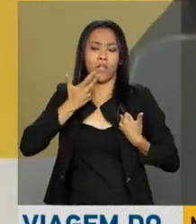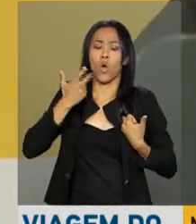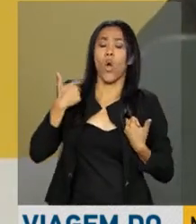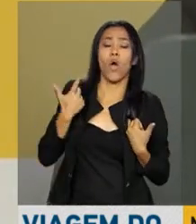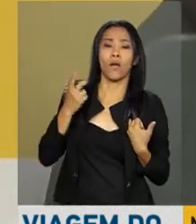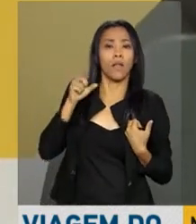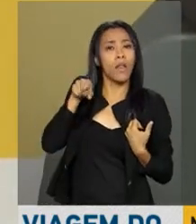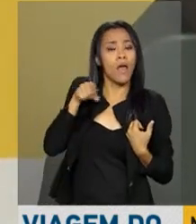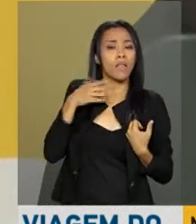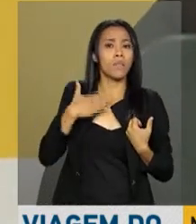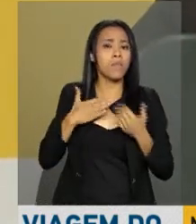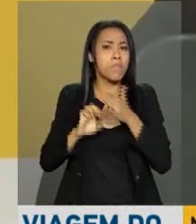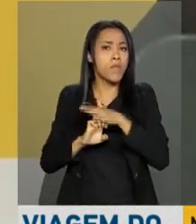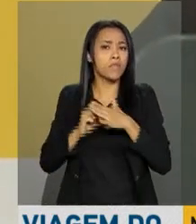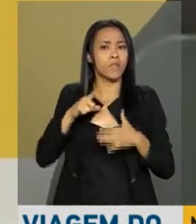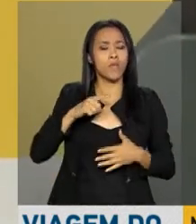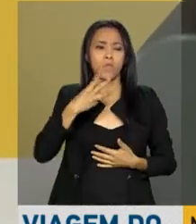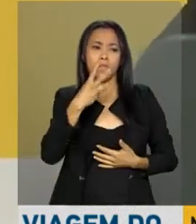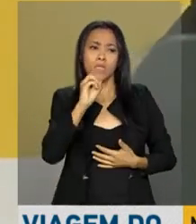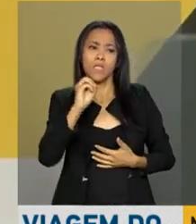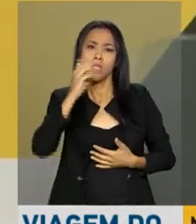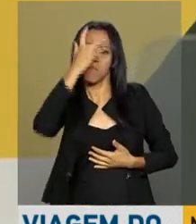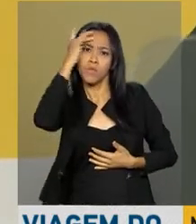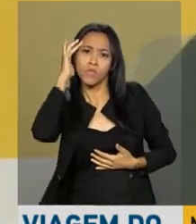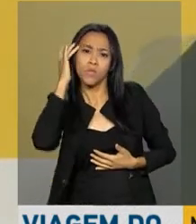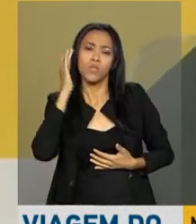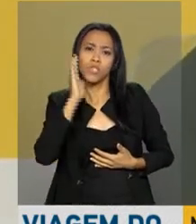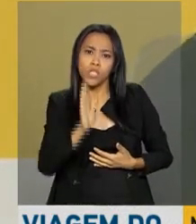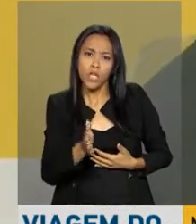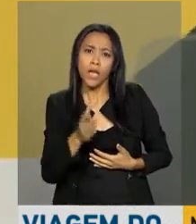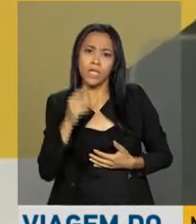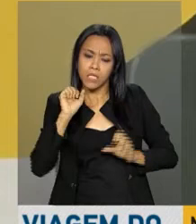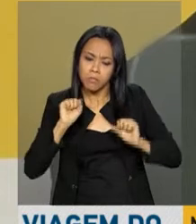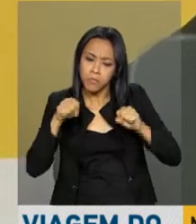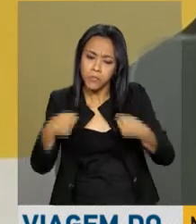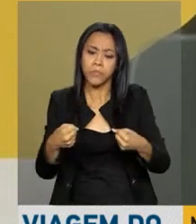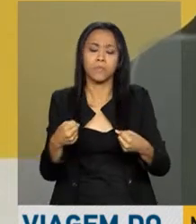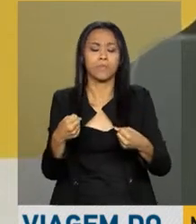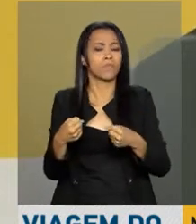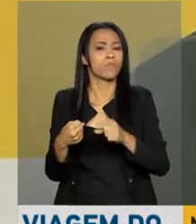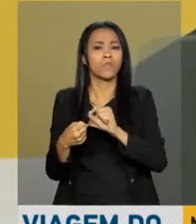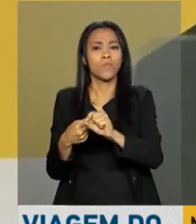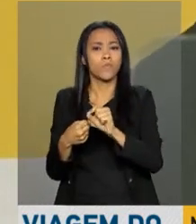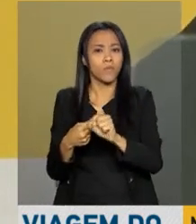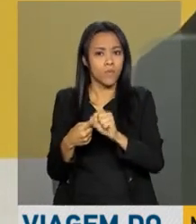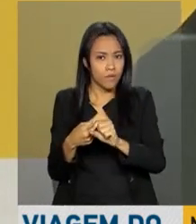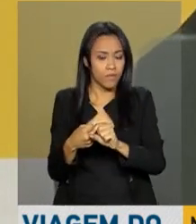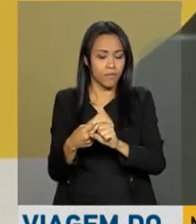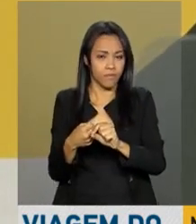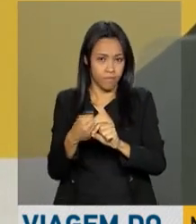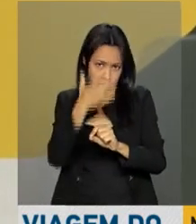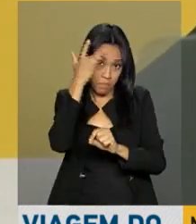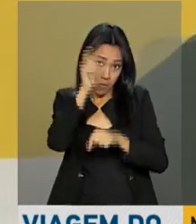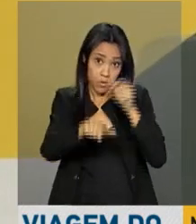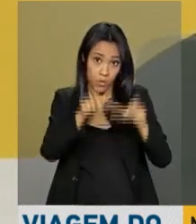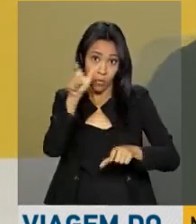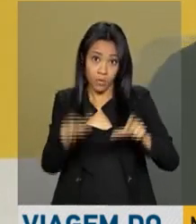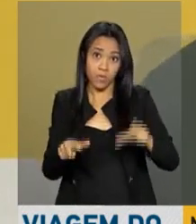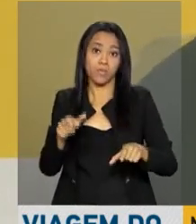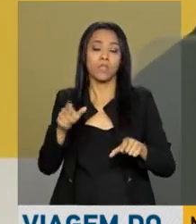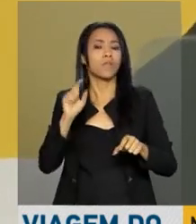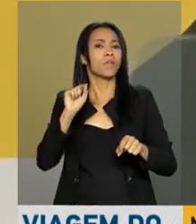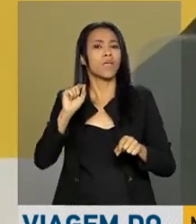eu tenho 30 pessoas hipotecados ou dedicadas apenas a a a